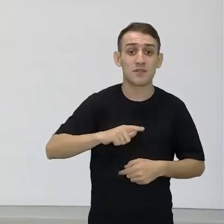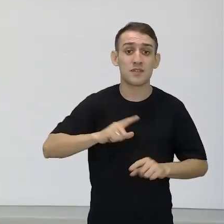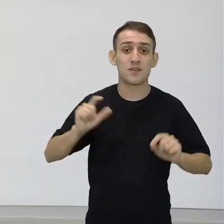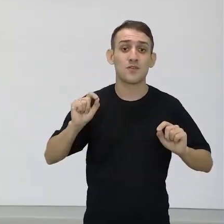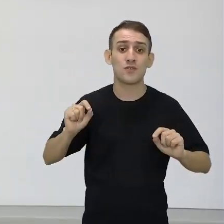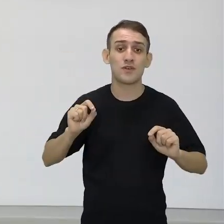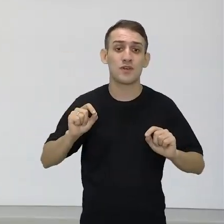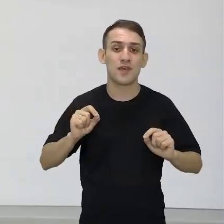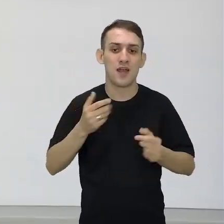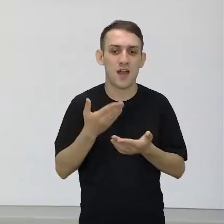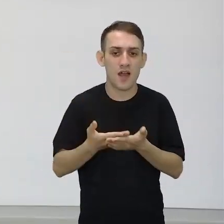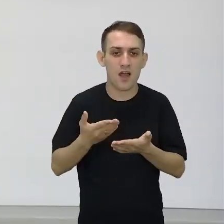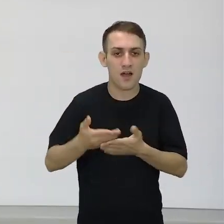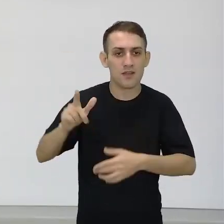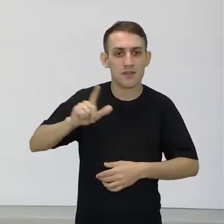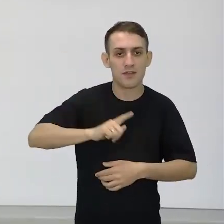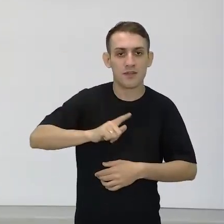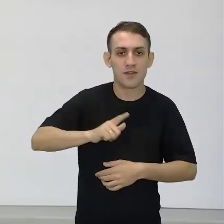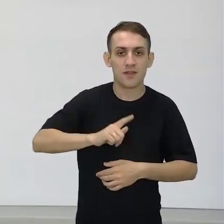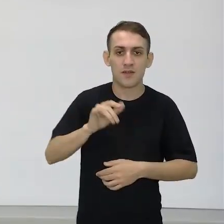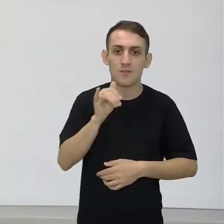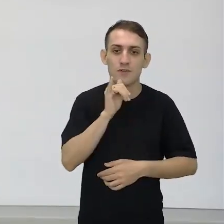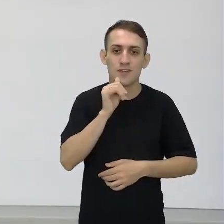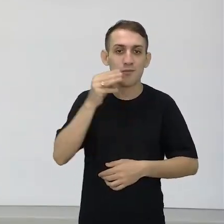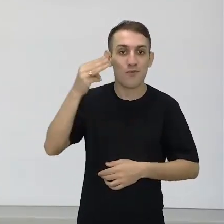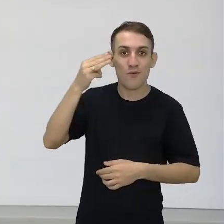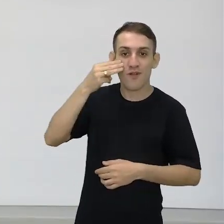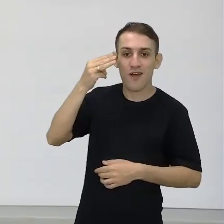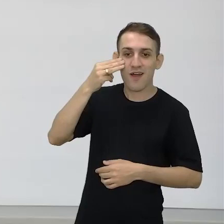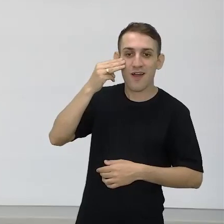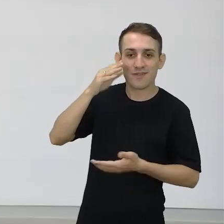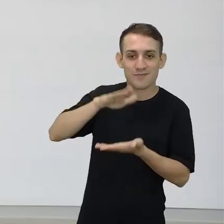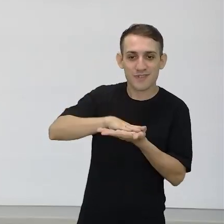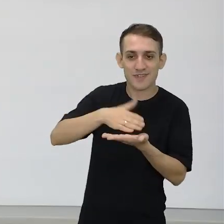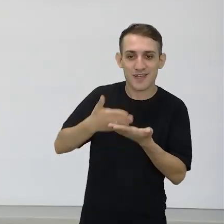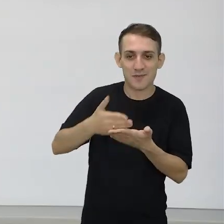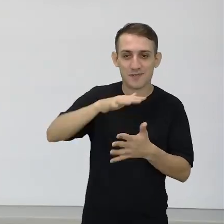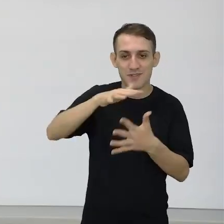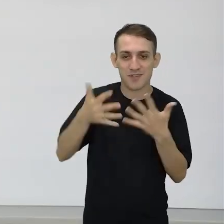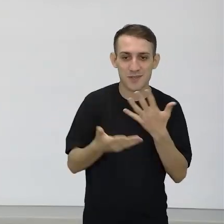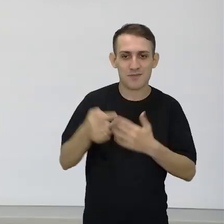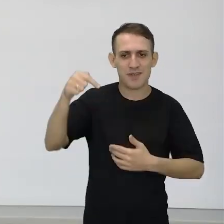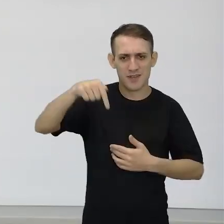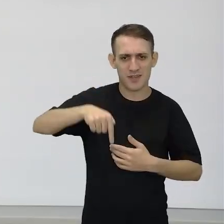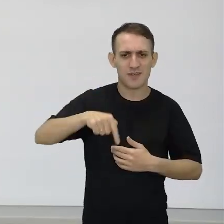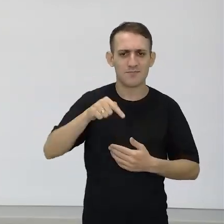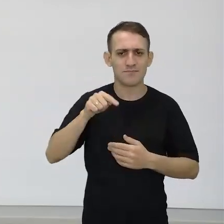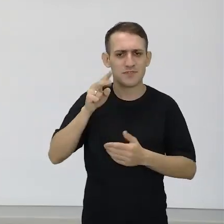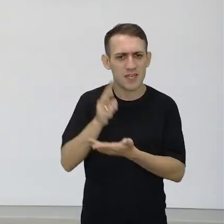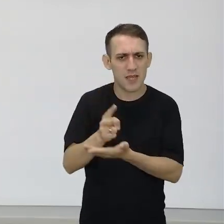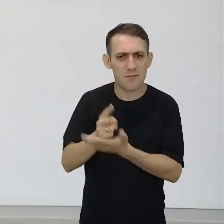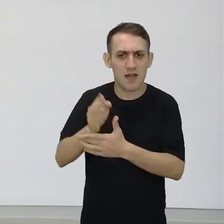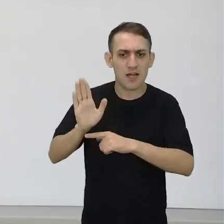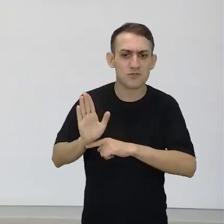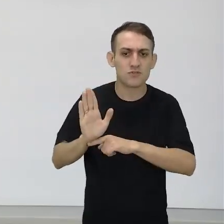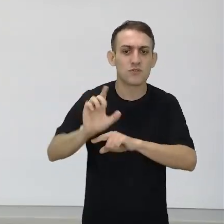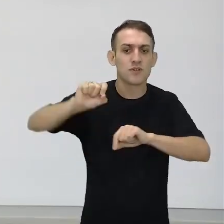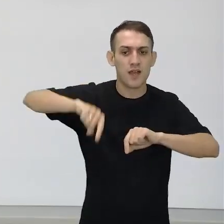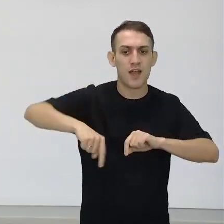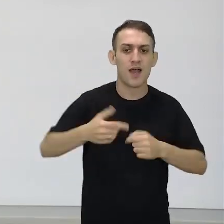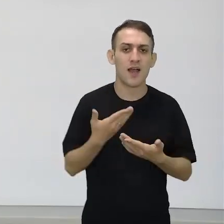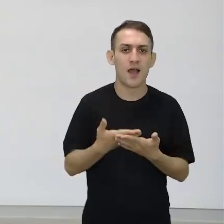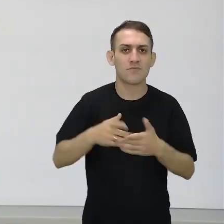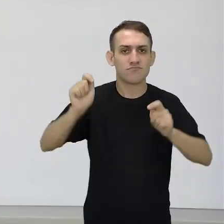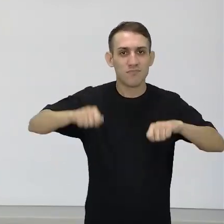está sendo feita aqui também pelo Laércio de Libras aqui, que está nos ajudando a deixar essa aula